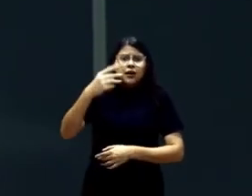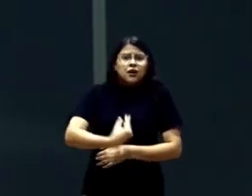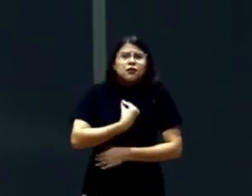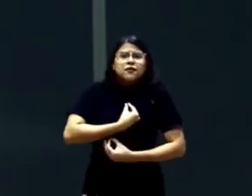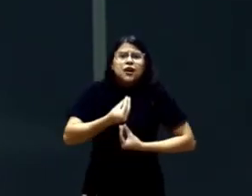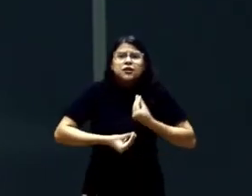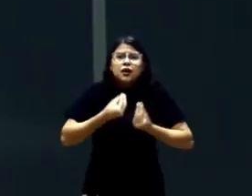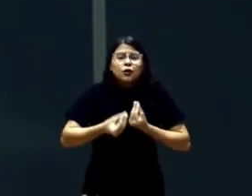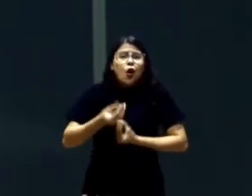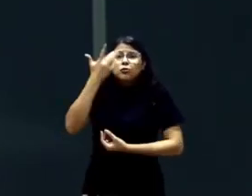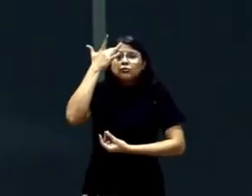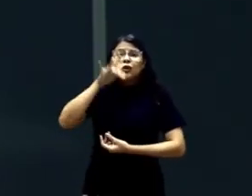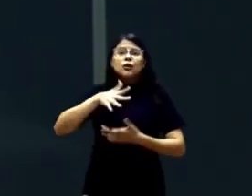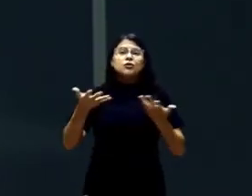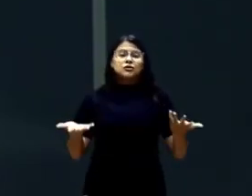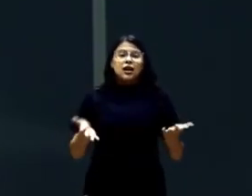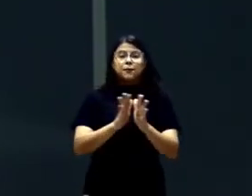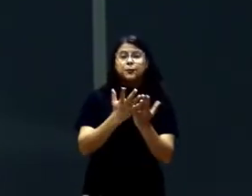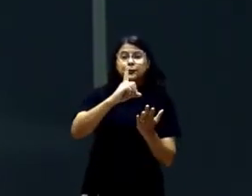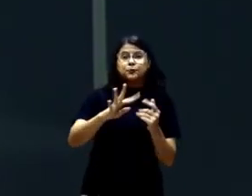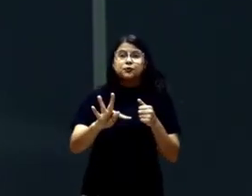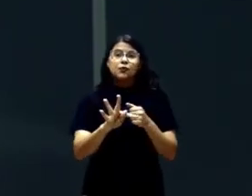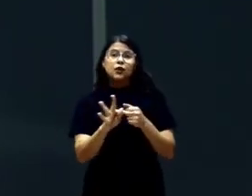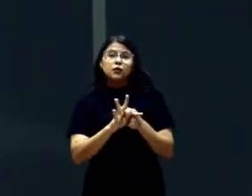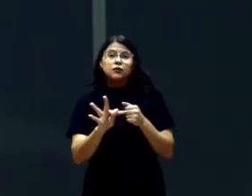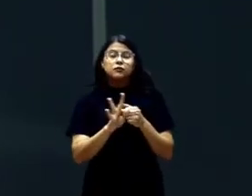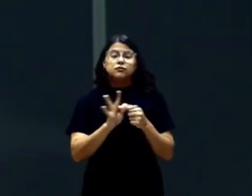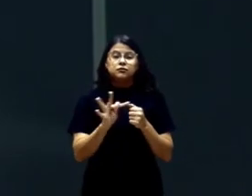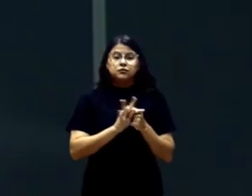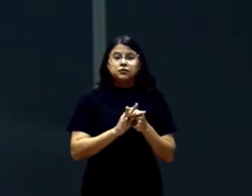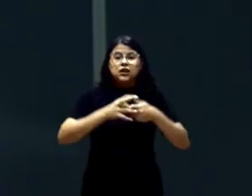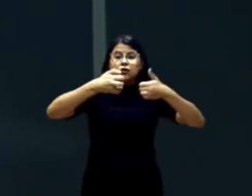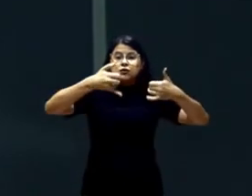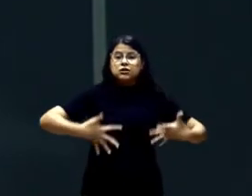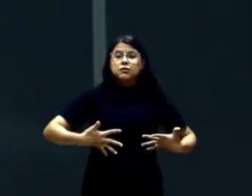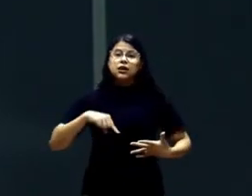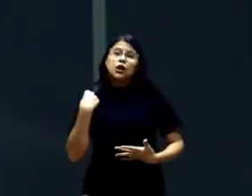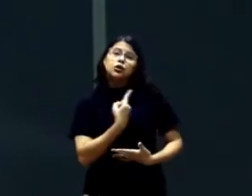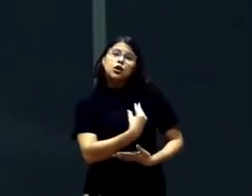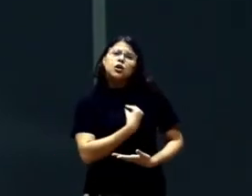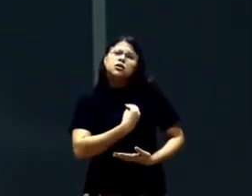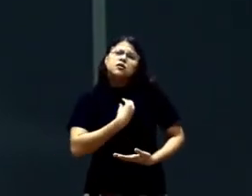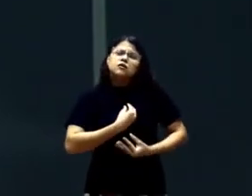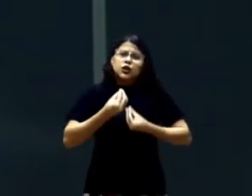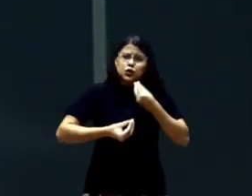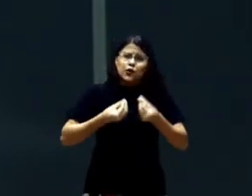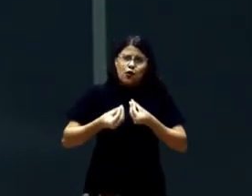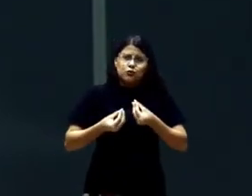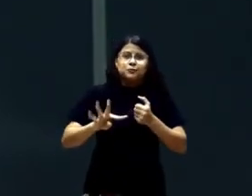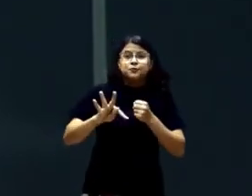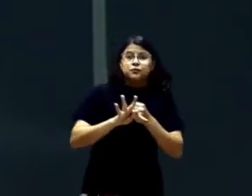O texto de Tiago nos traz uma ideia do que é a nossa vida. E eu queria ler com você Tiago